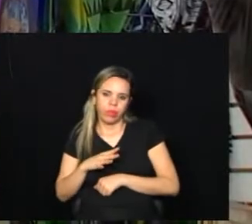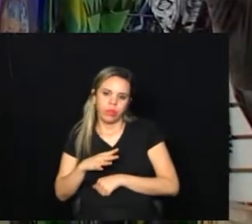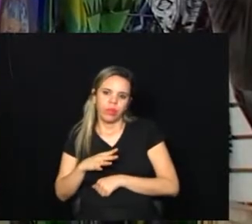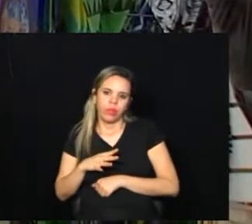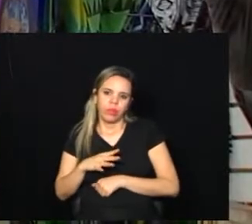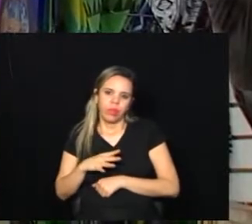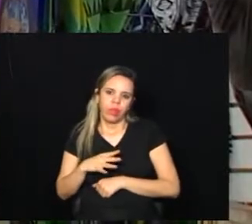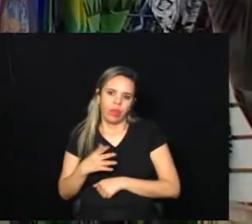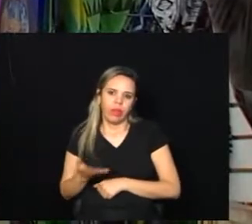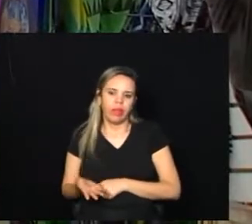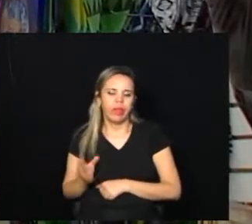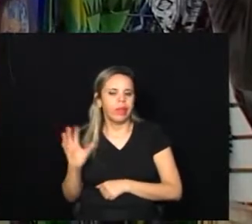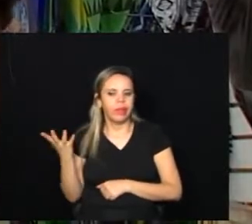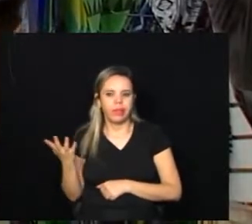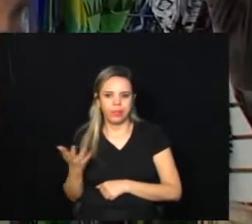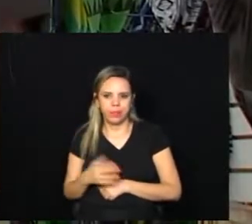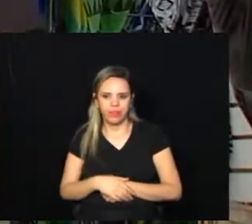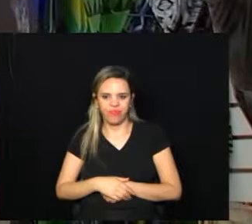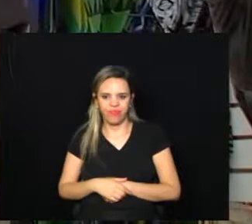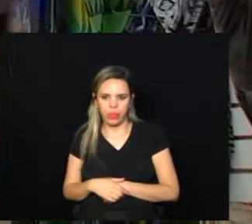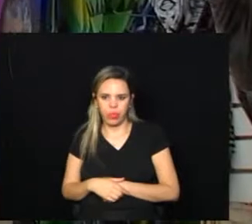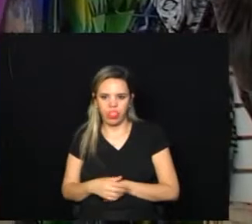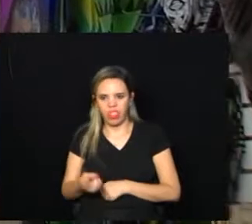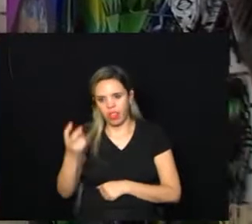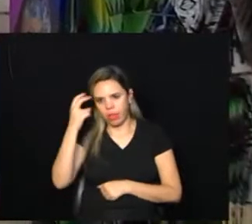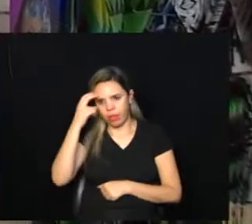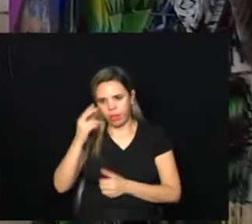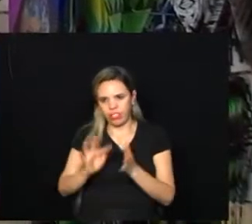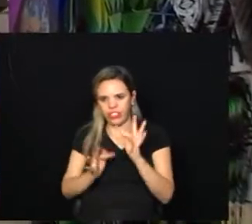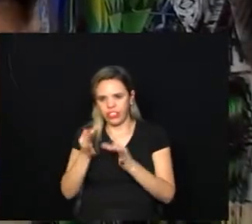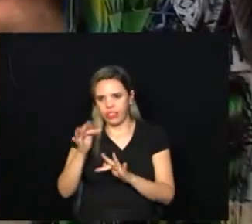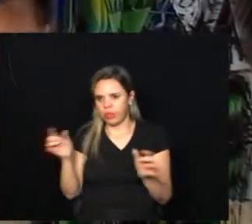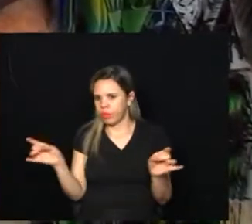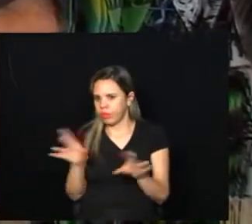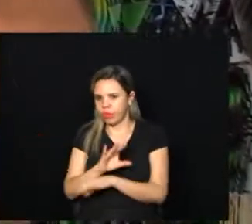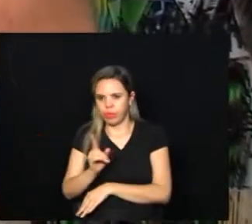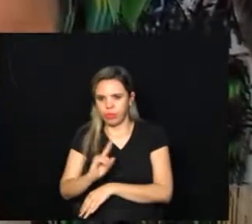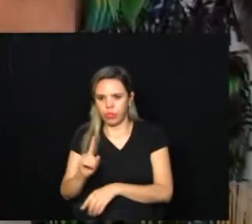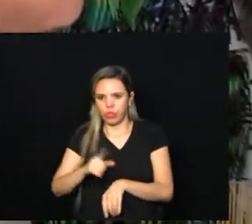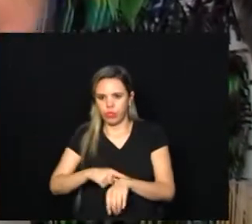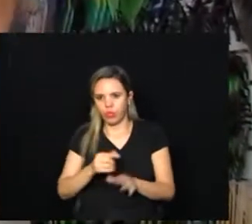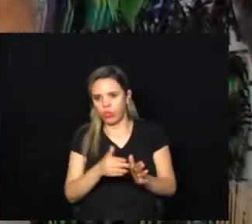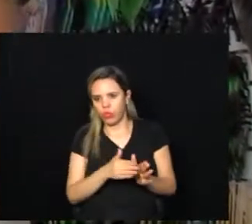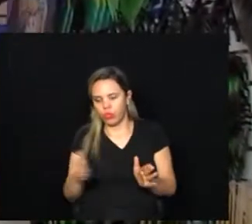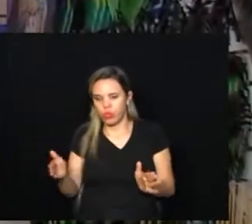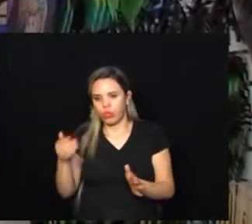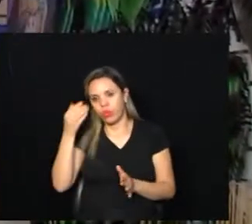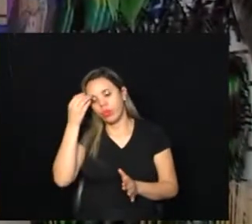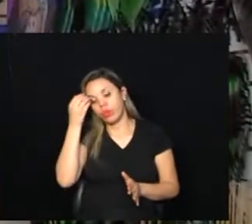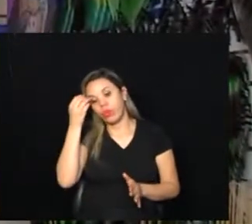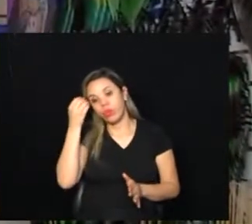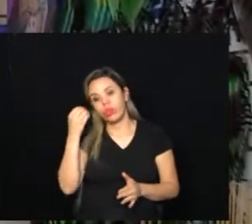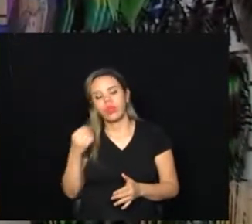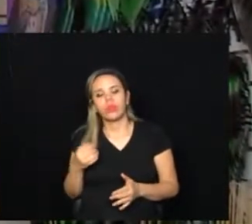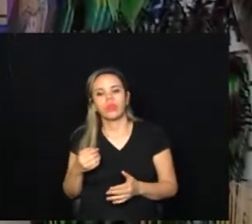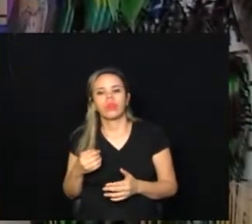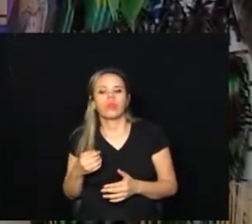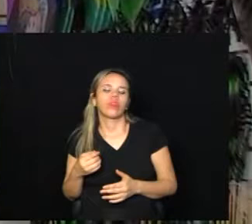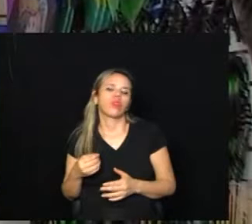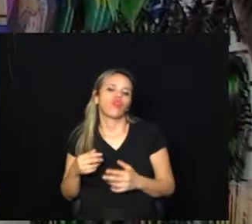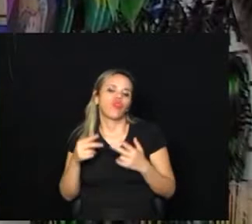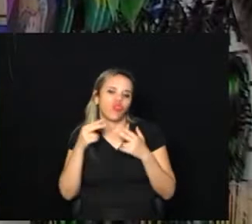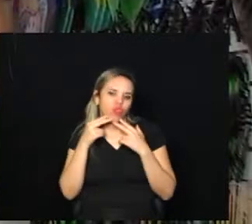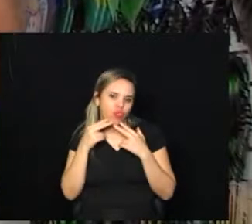aqui para a cidade, o que acontece? Essa cultura, esse folclore, ele não vai acabar, porque com o tempo ele estava vindo cada vez essa modernidade